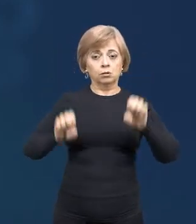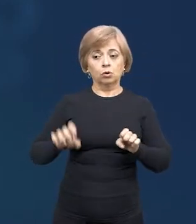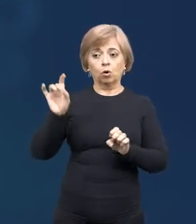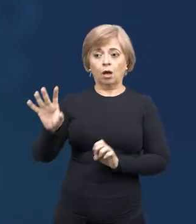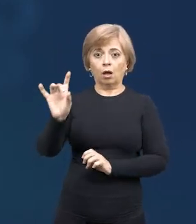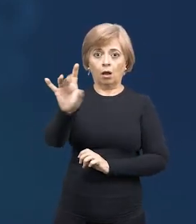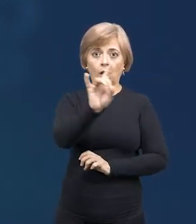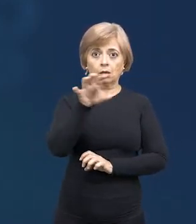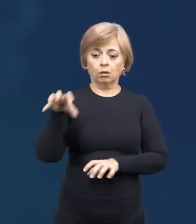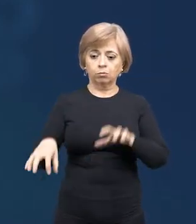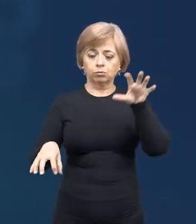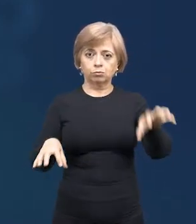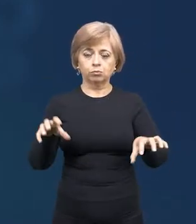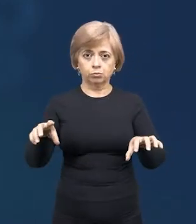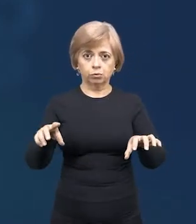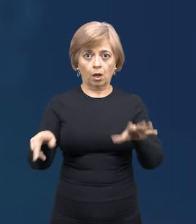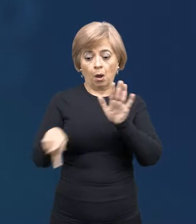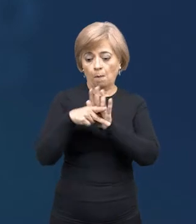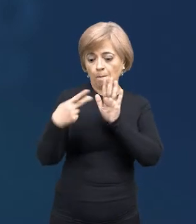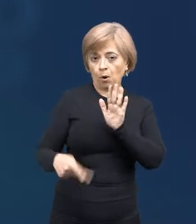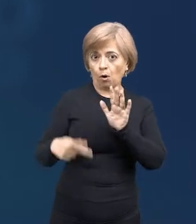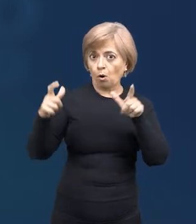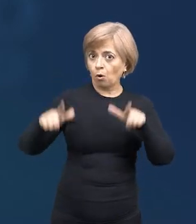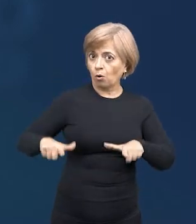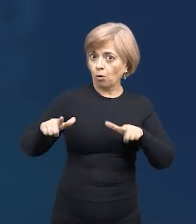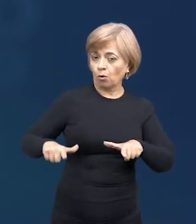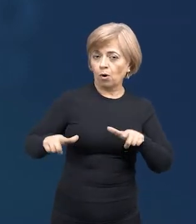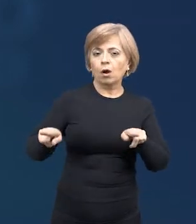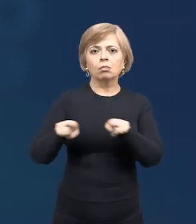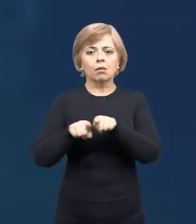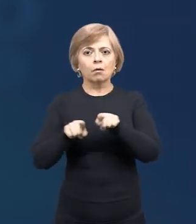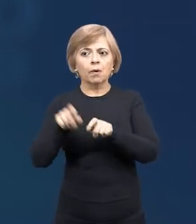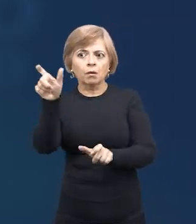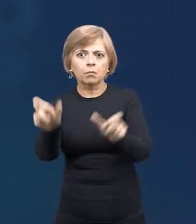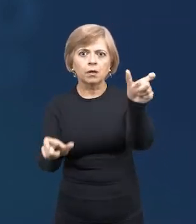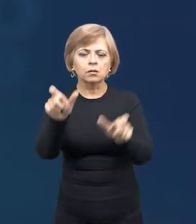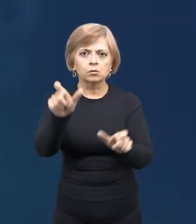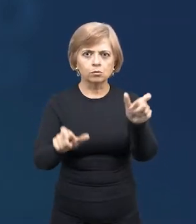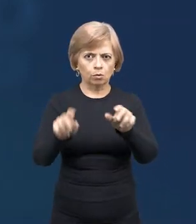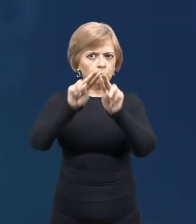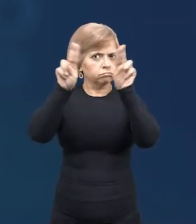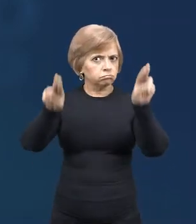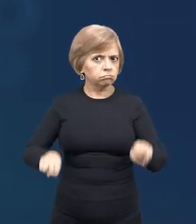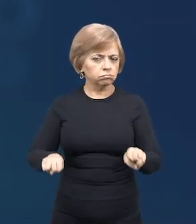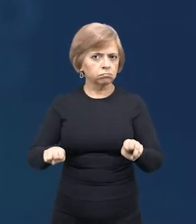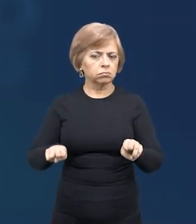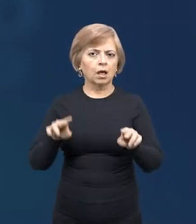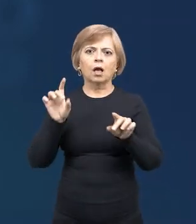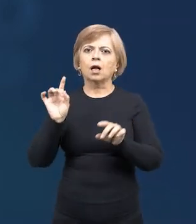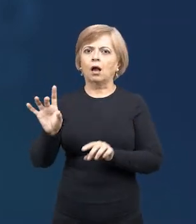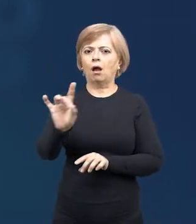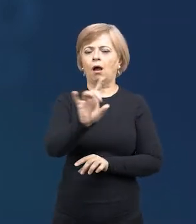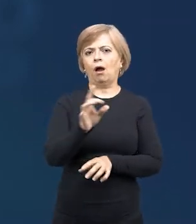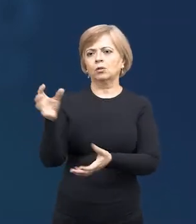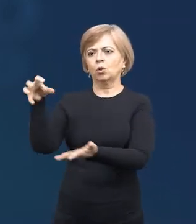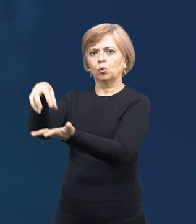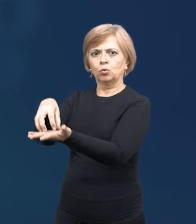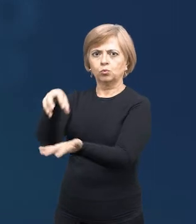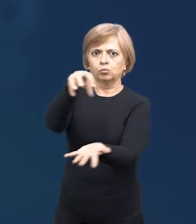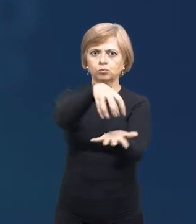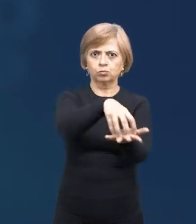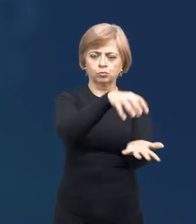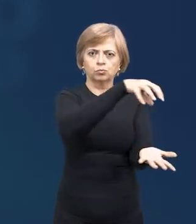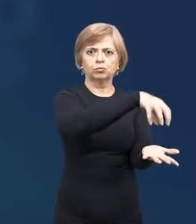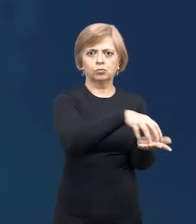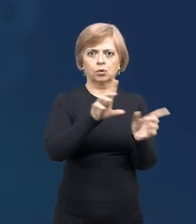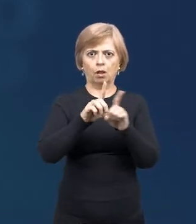sejam estruturas físicas, sejam estruturas de recursos humanos dedicadas a cada um desses grupos, né, grupos de